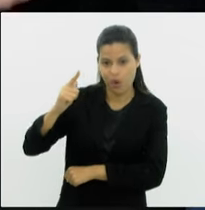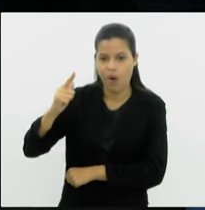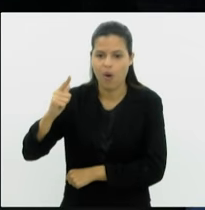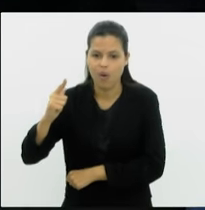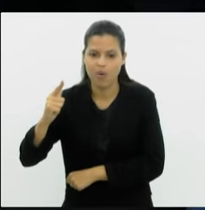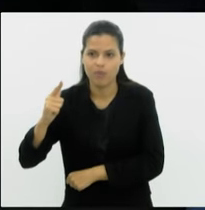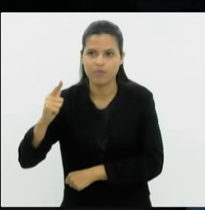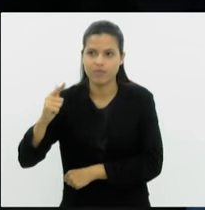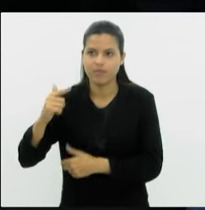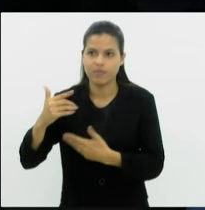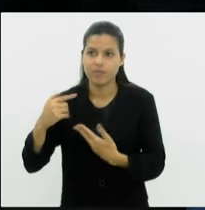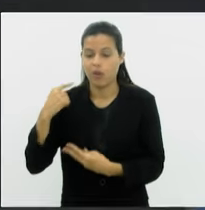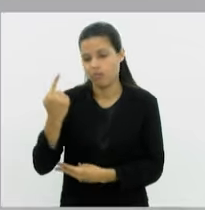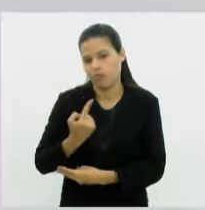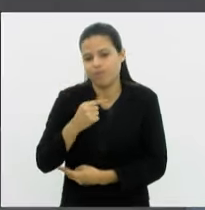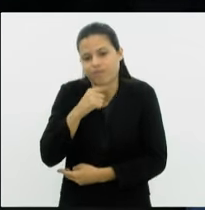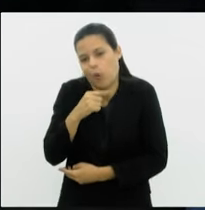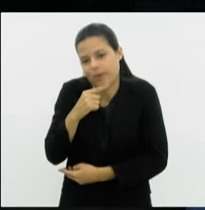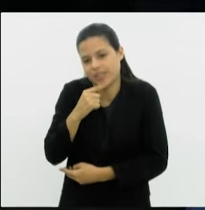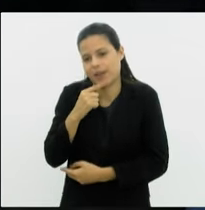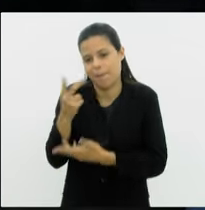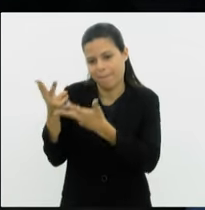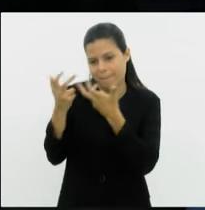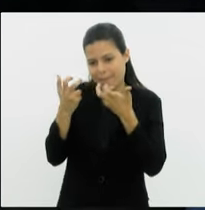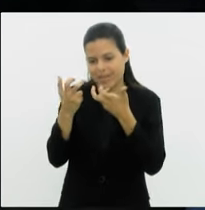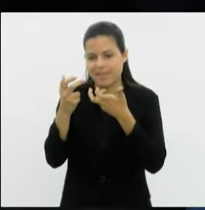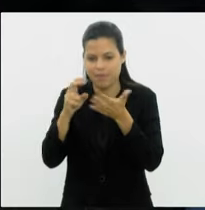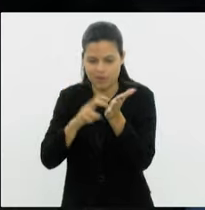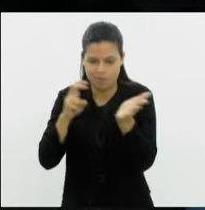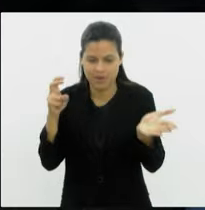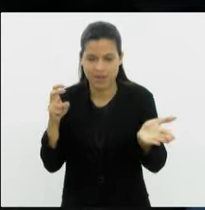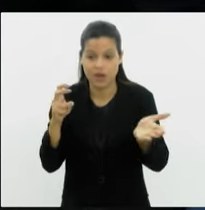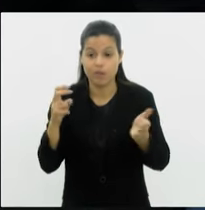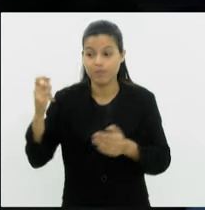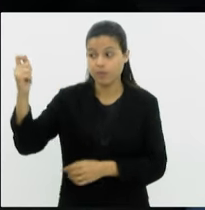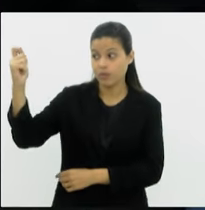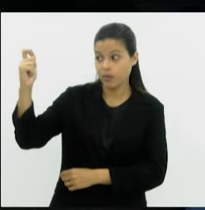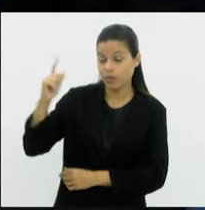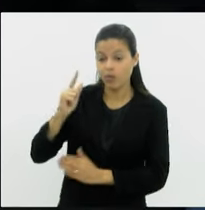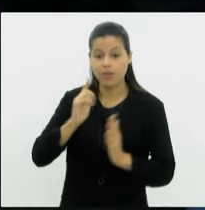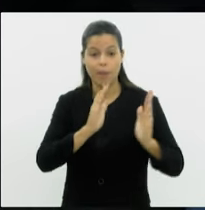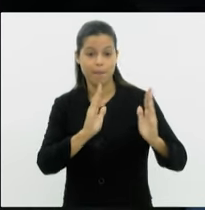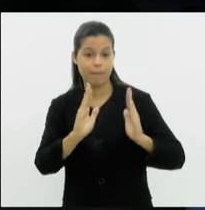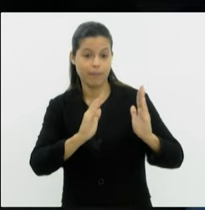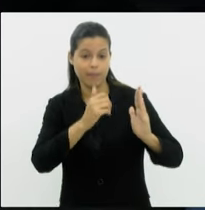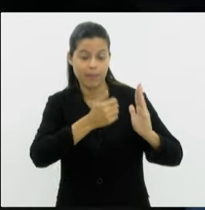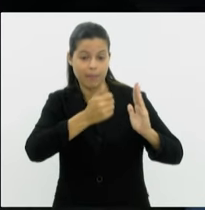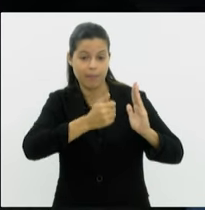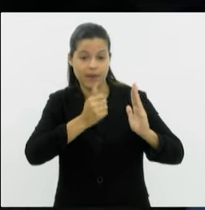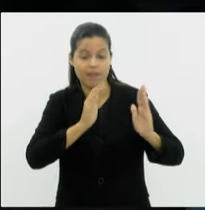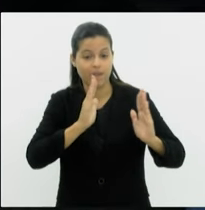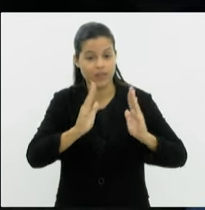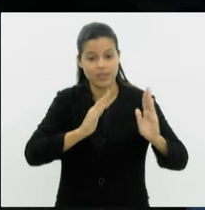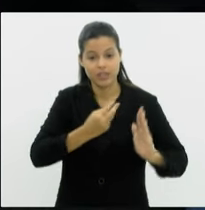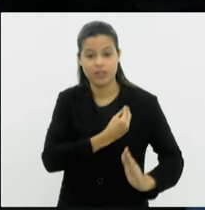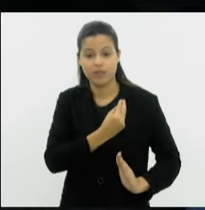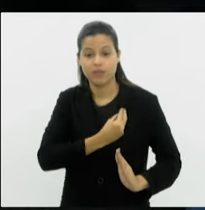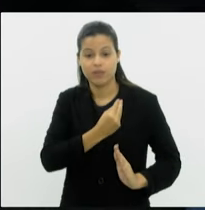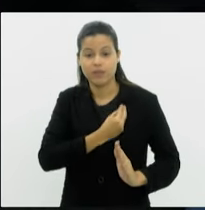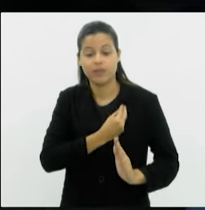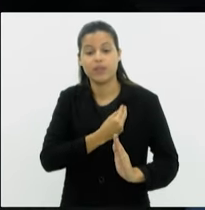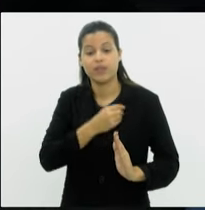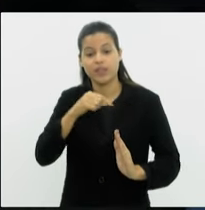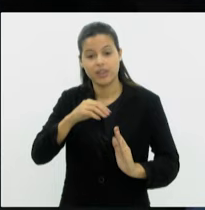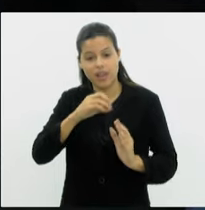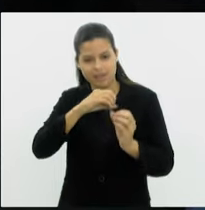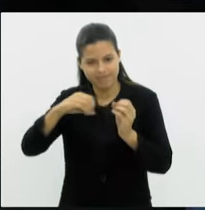brilho delas pra gente aqui na Terra. O Sol está na sua primeira fase de vida. Na astronomia, um fator muito importante para a gente determinar